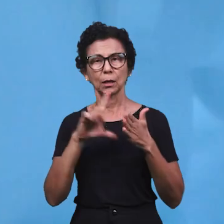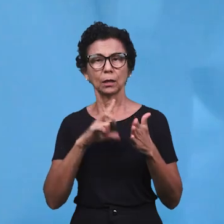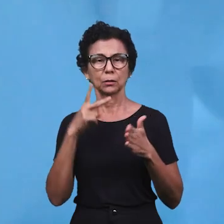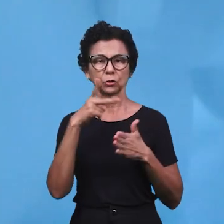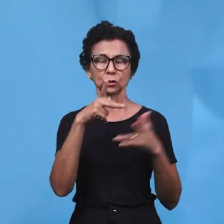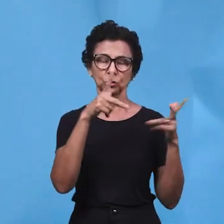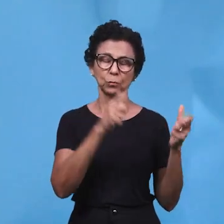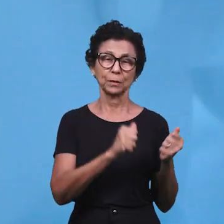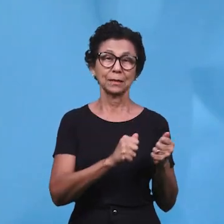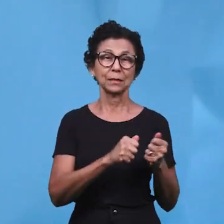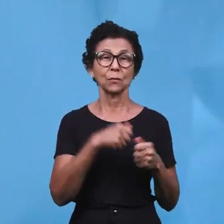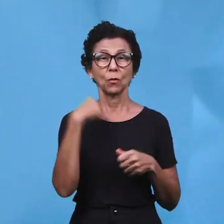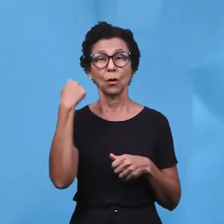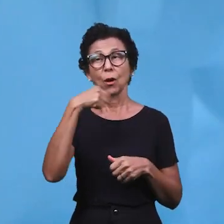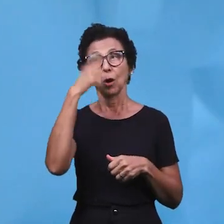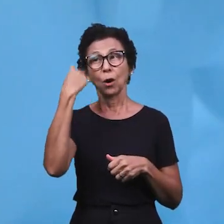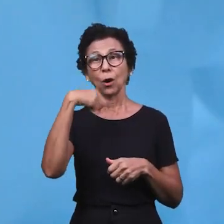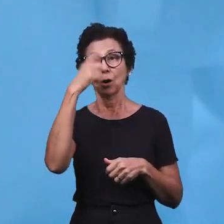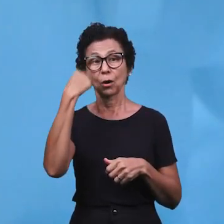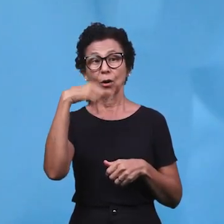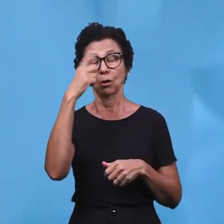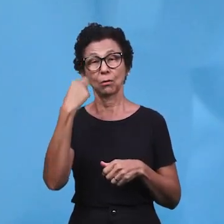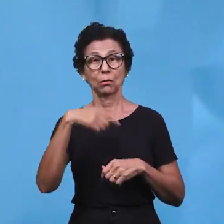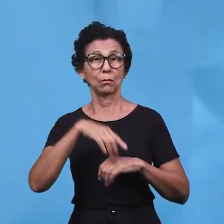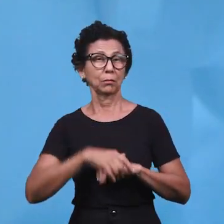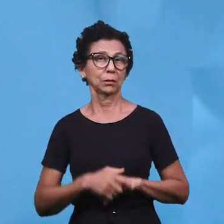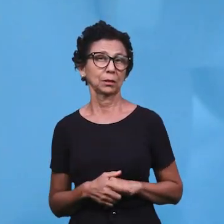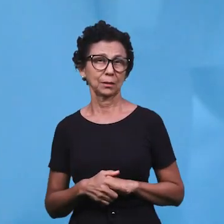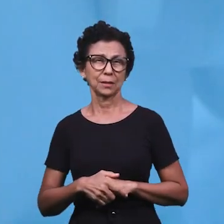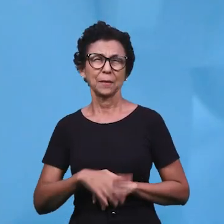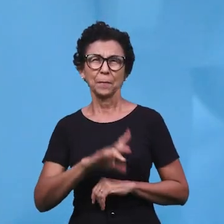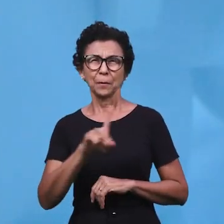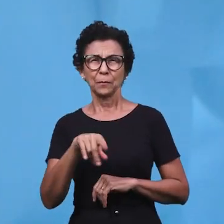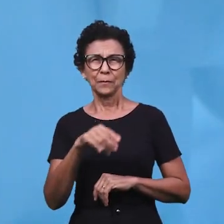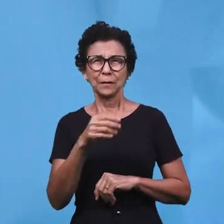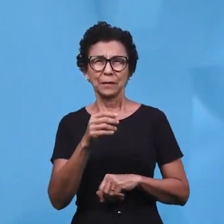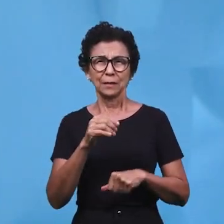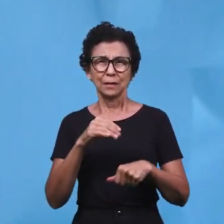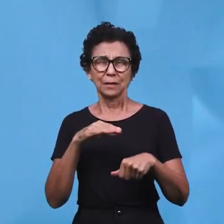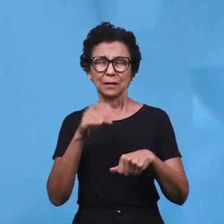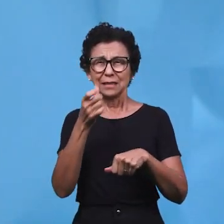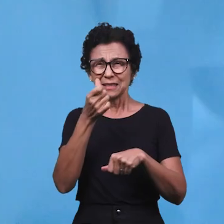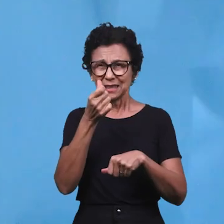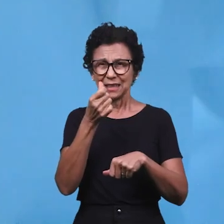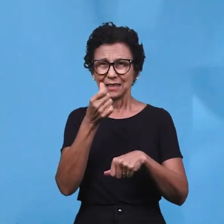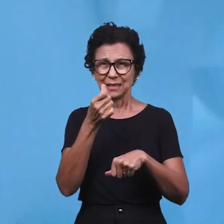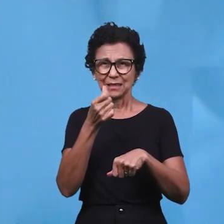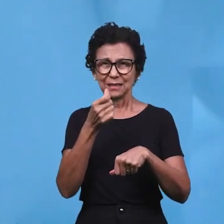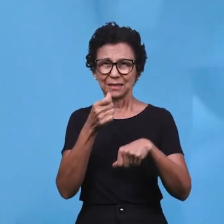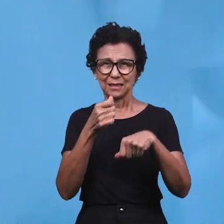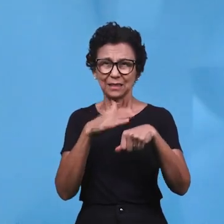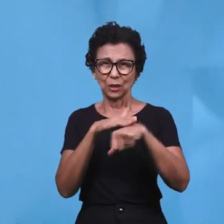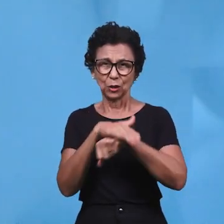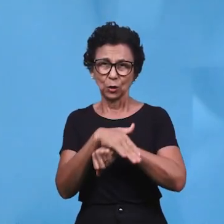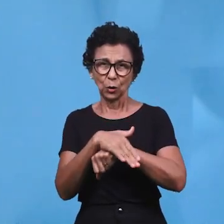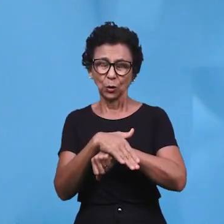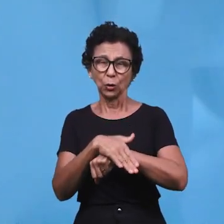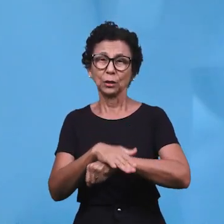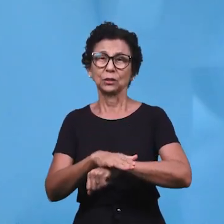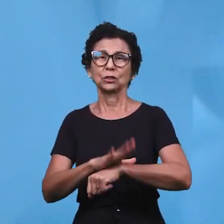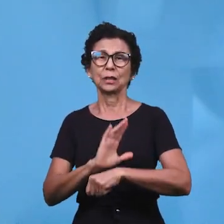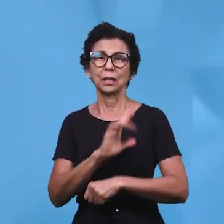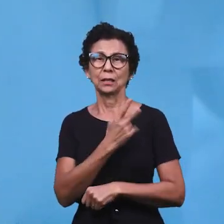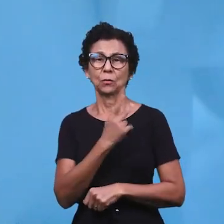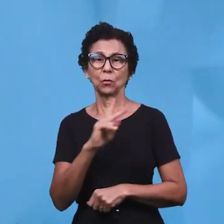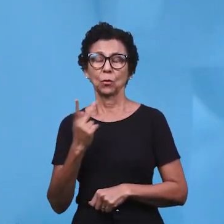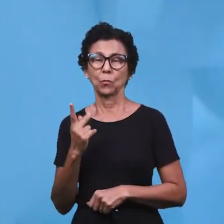são horas antes de dormir. Ali às 18 horas, quando o sol está partindo, Sim. ela começa a subir os níveis